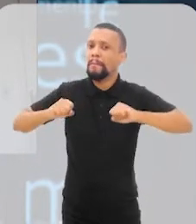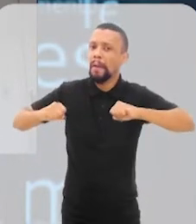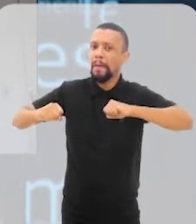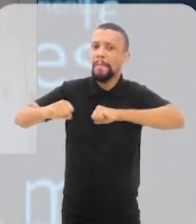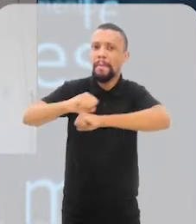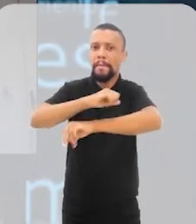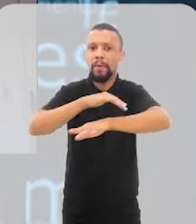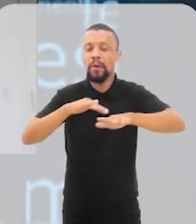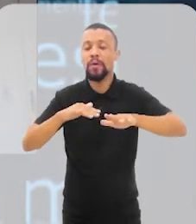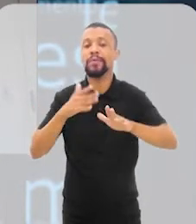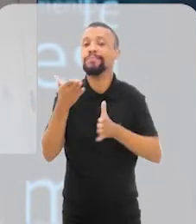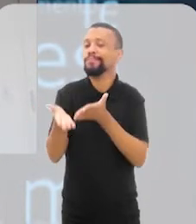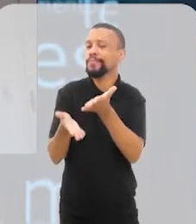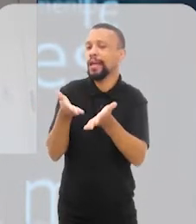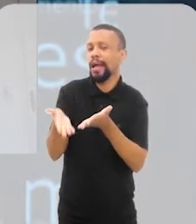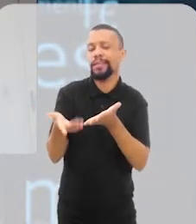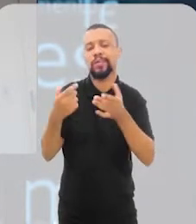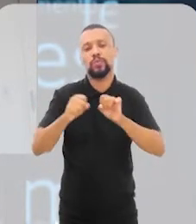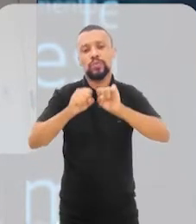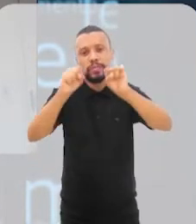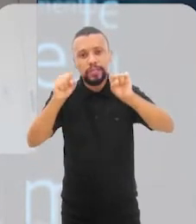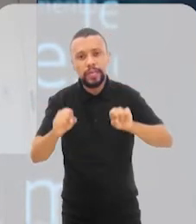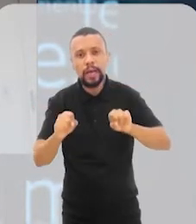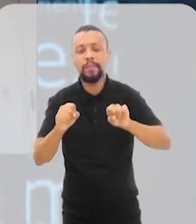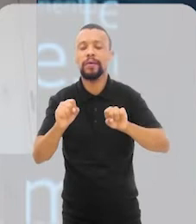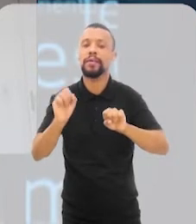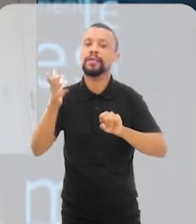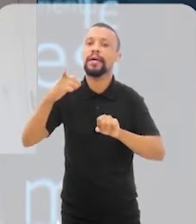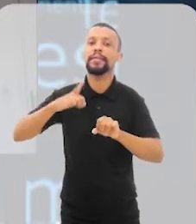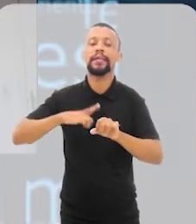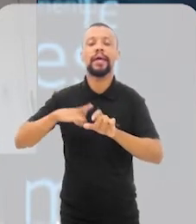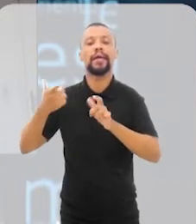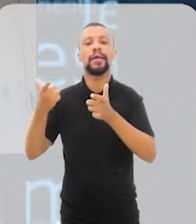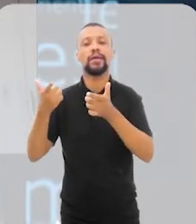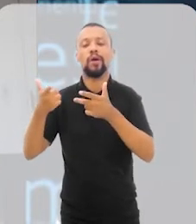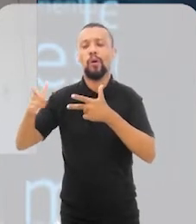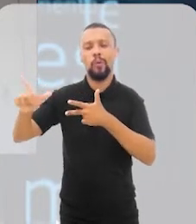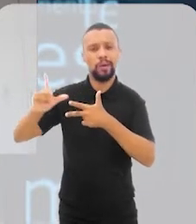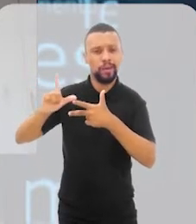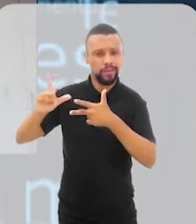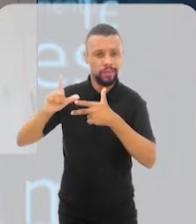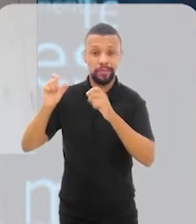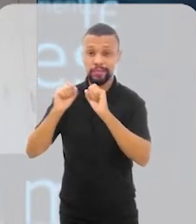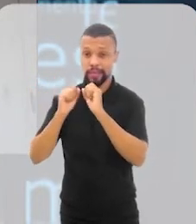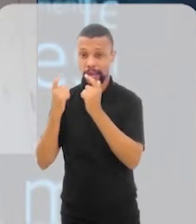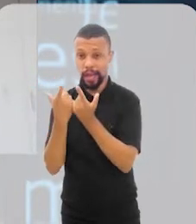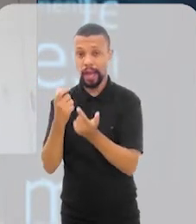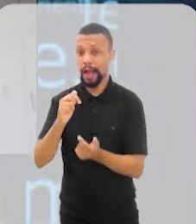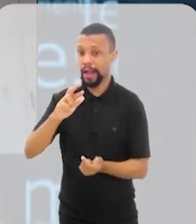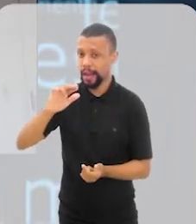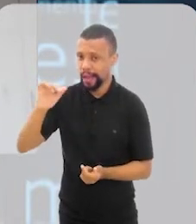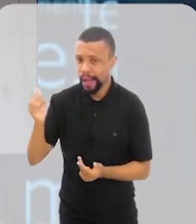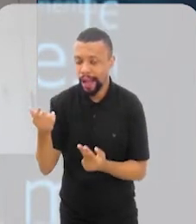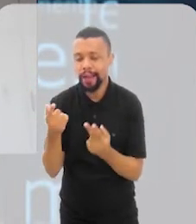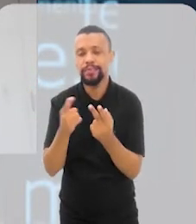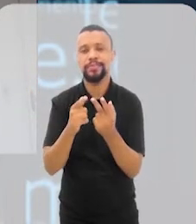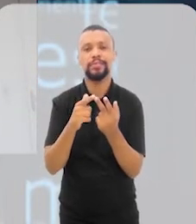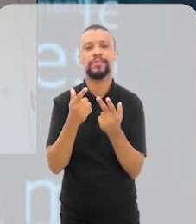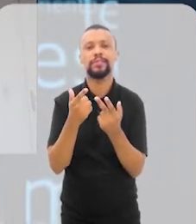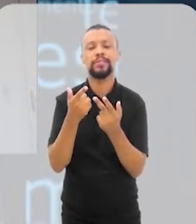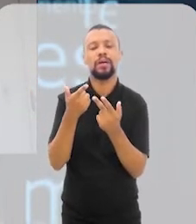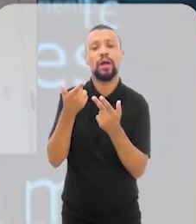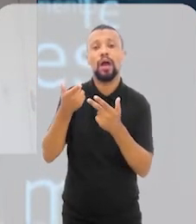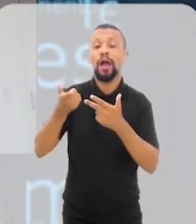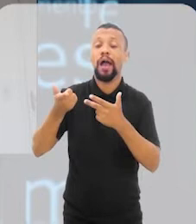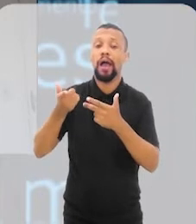que trata do ecossistema dos negócios de impacto já tem aí o legislativo participando, o estadual, o próprio executivo sendo chamado também